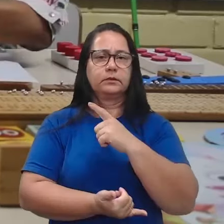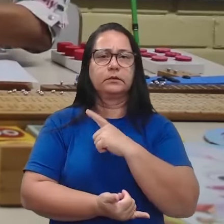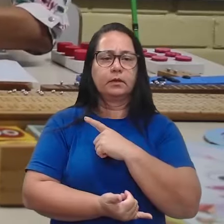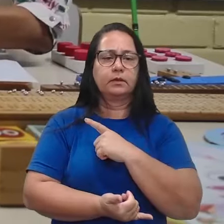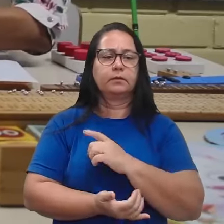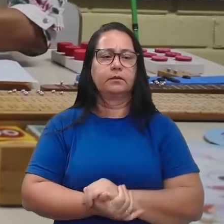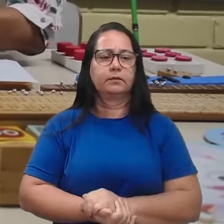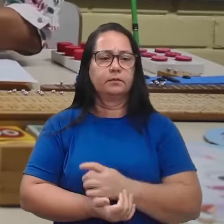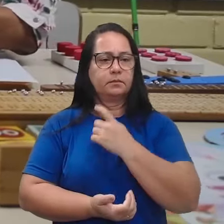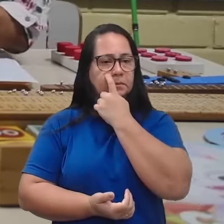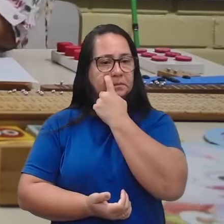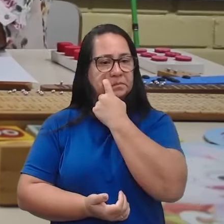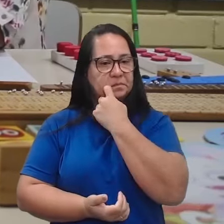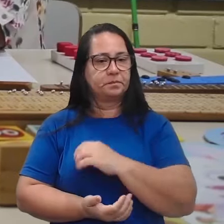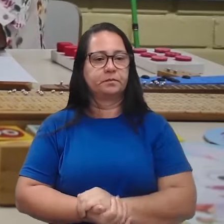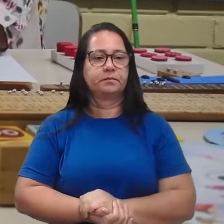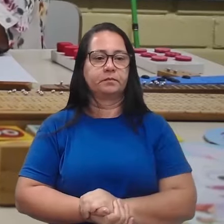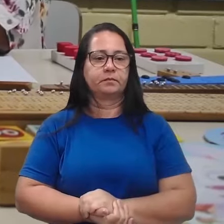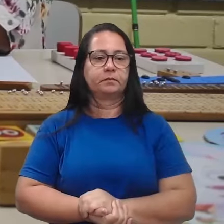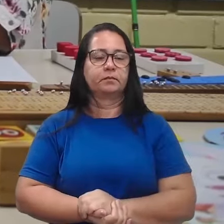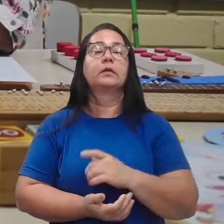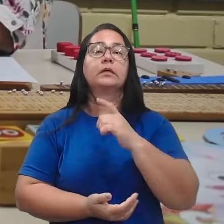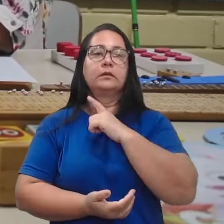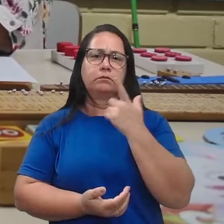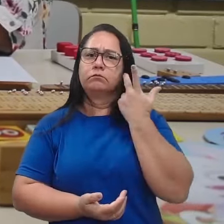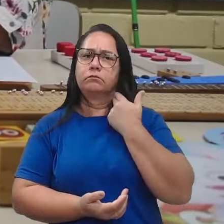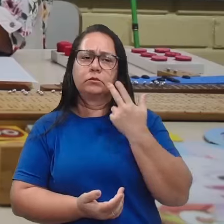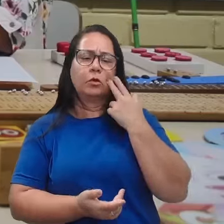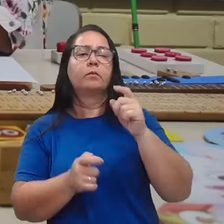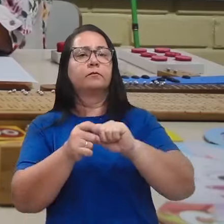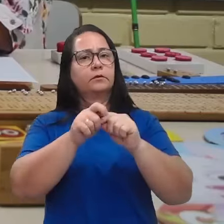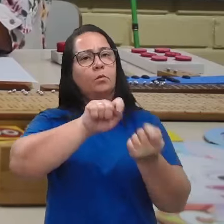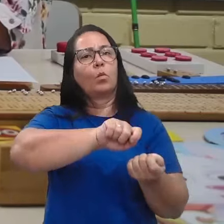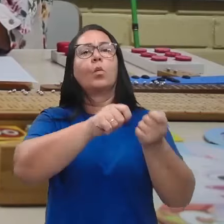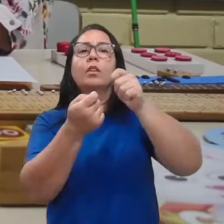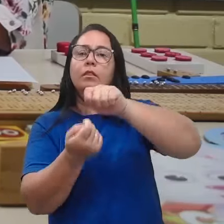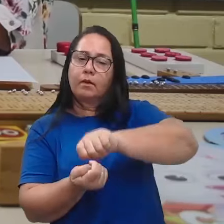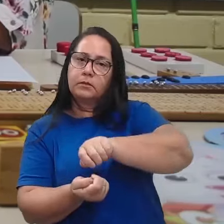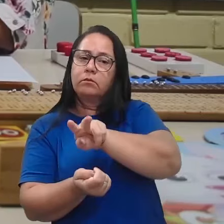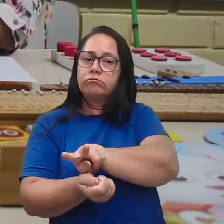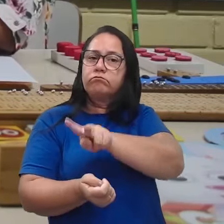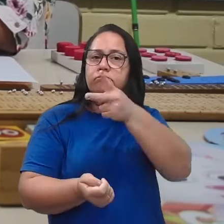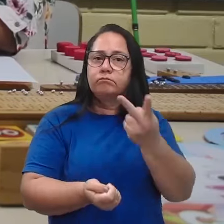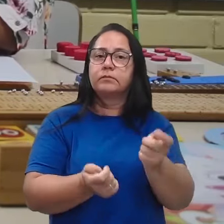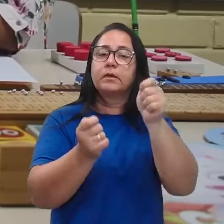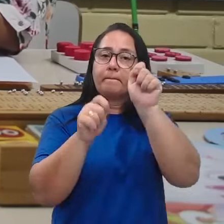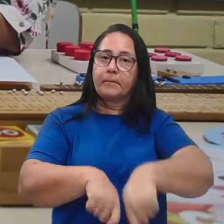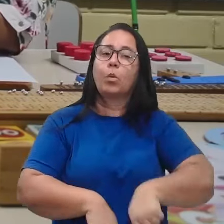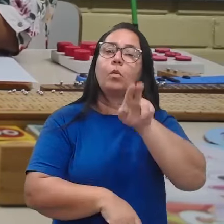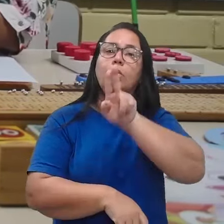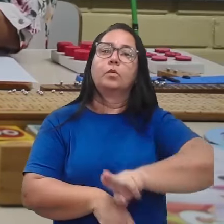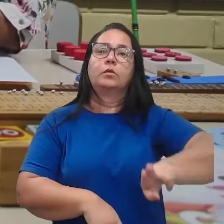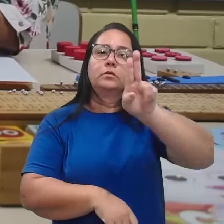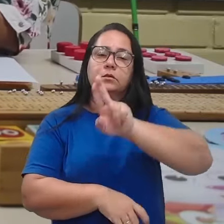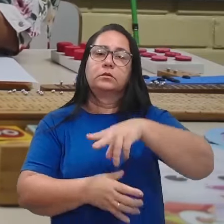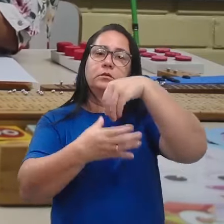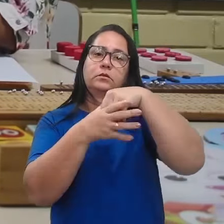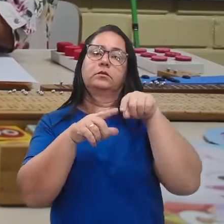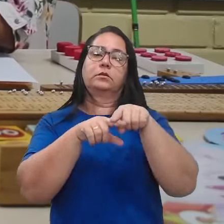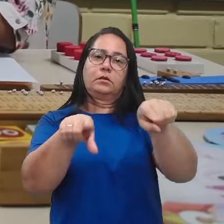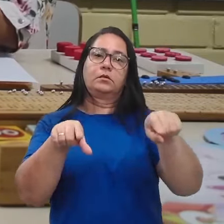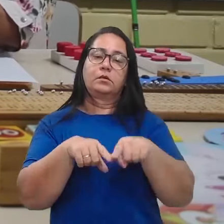jogo regular, só que nós fazemos a adaptação. Para que ele possa utilizar na sala comumente